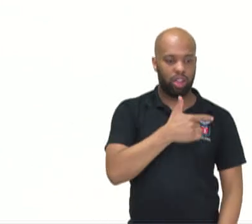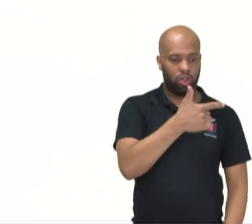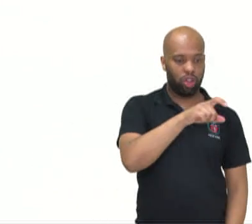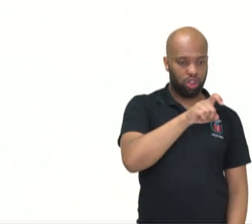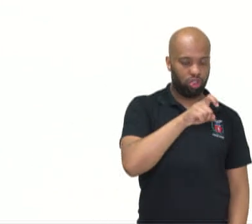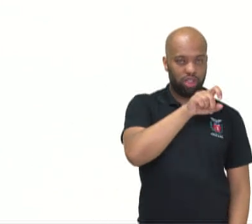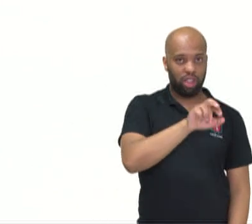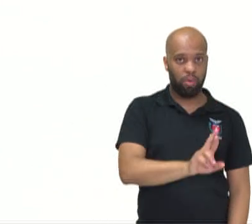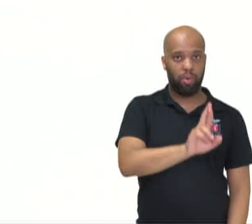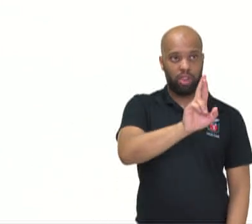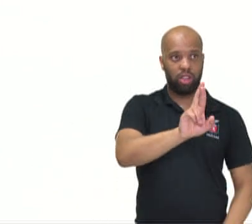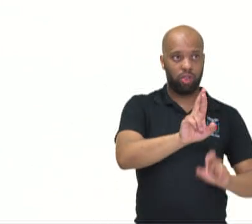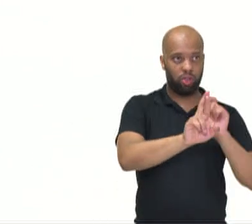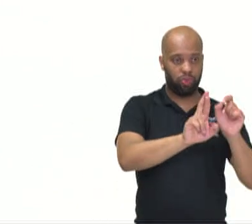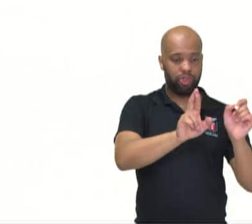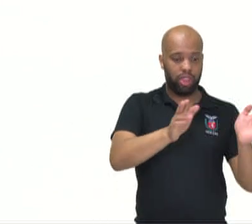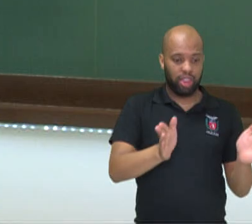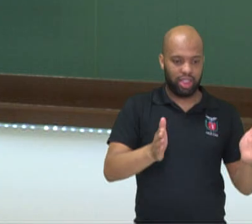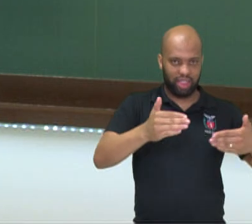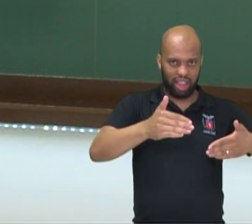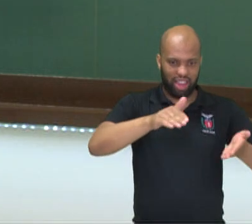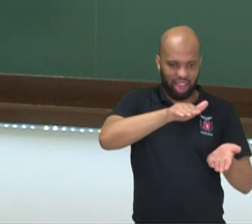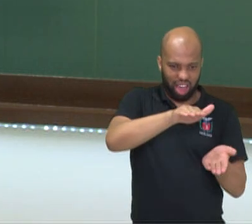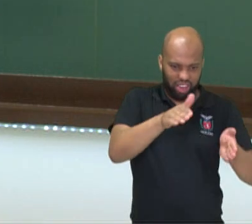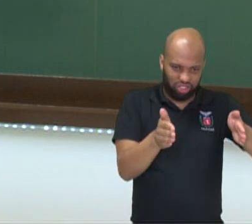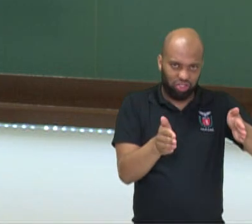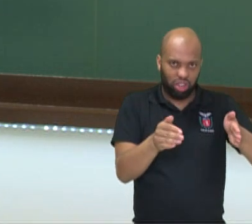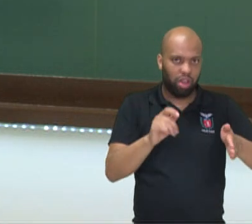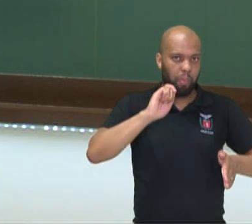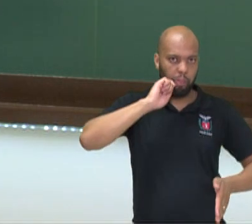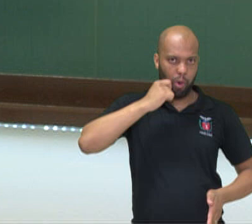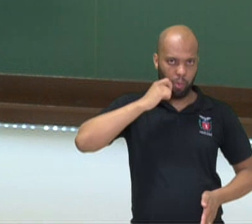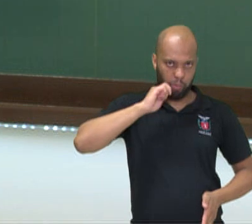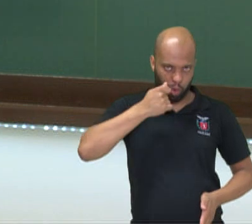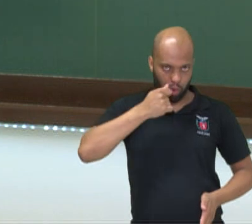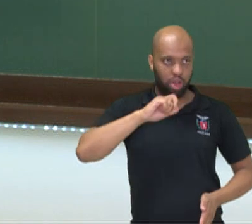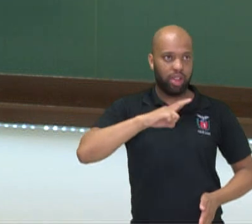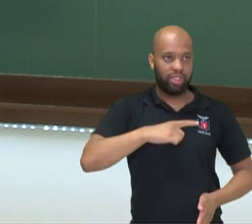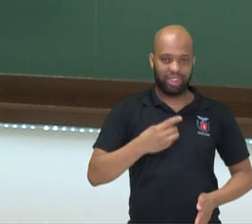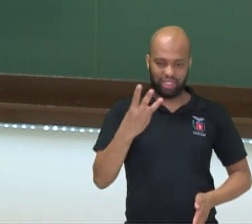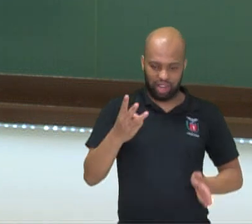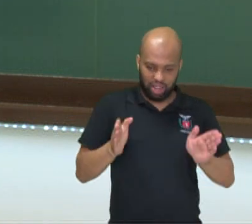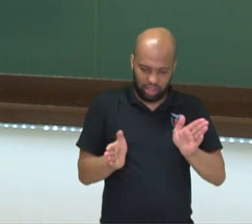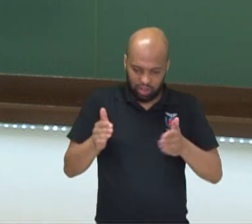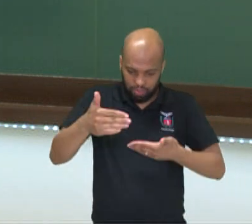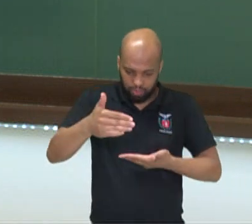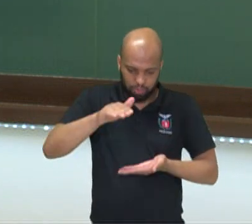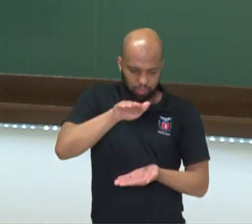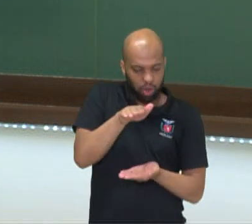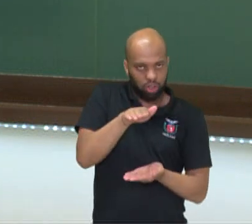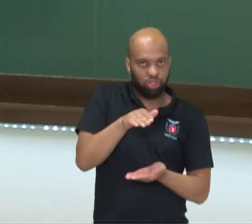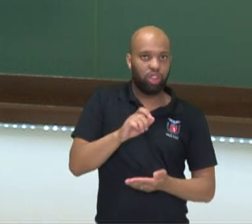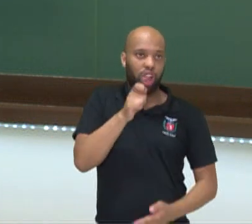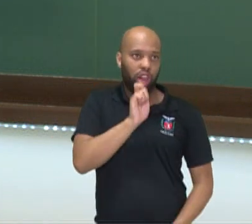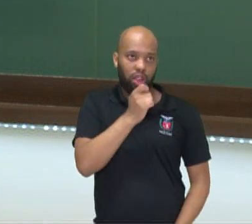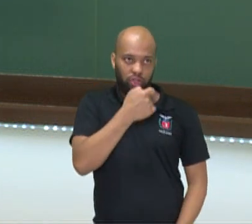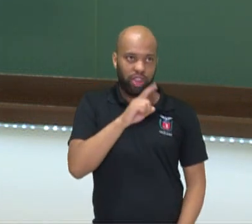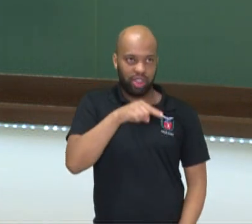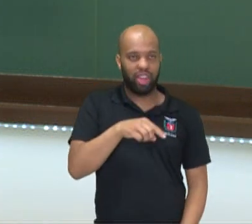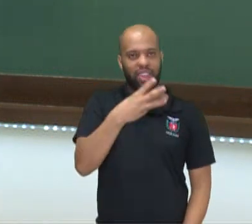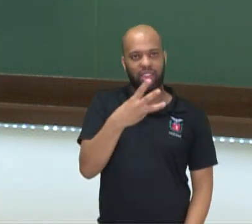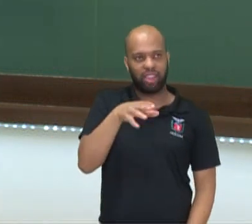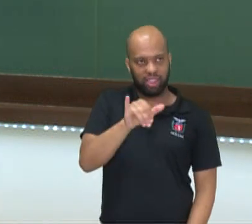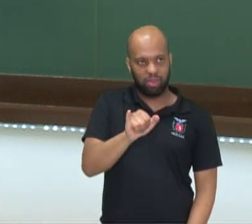para representar a caixa de bombom, são duas caixas, né? 3 potes de sorvete, então é 3y, e um pacote